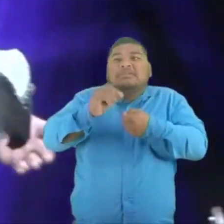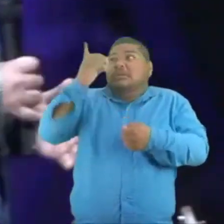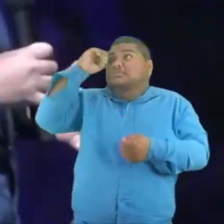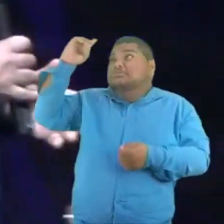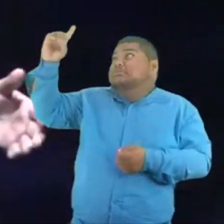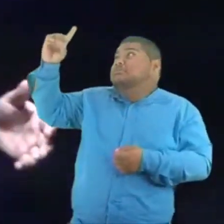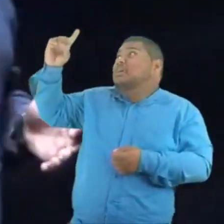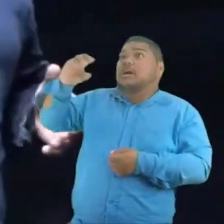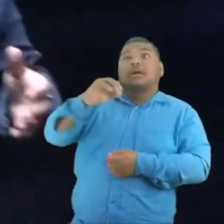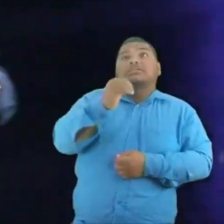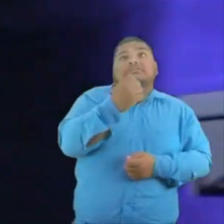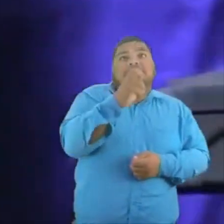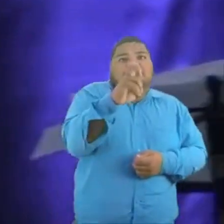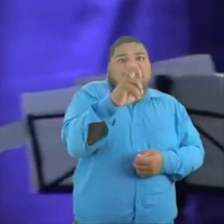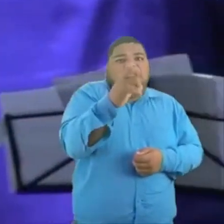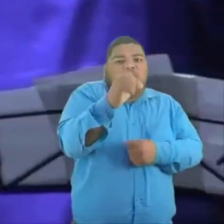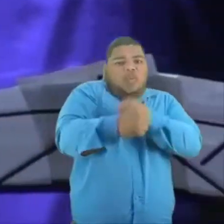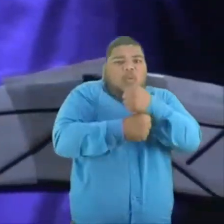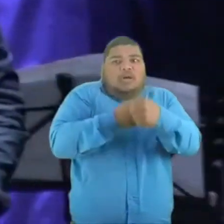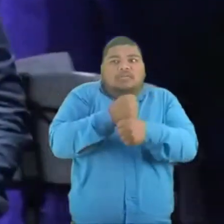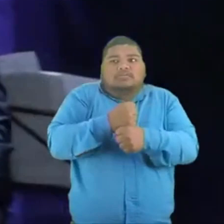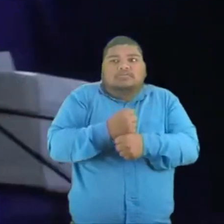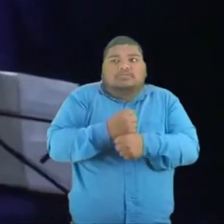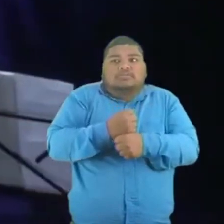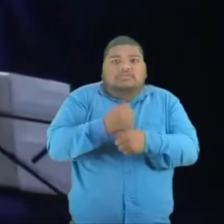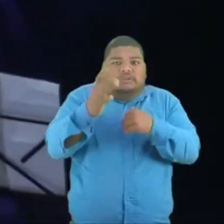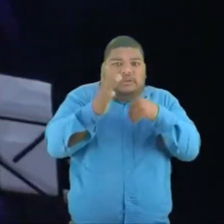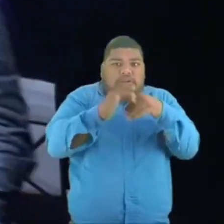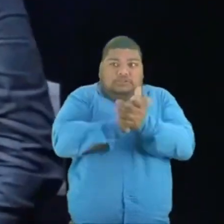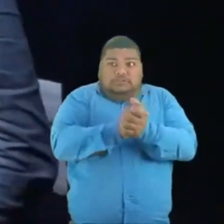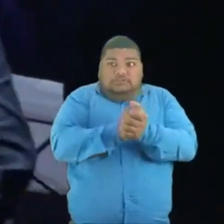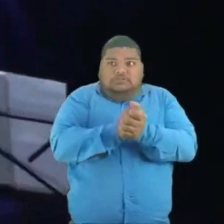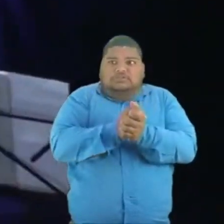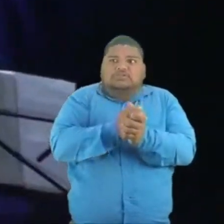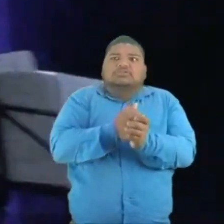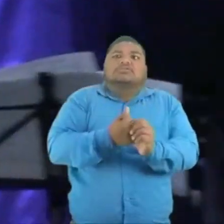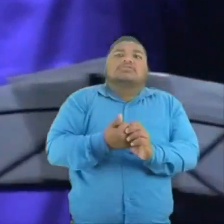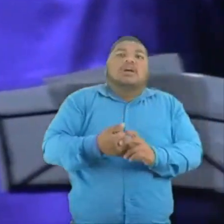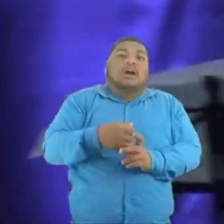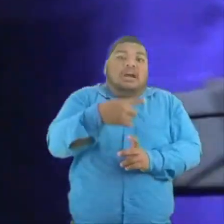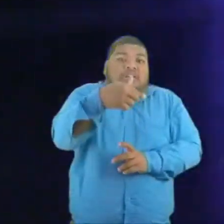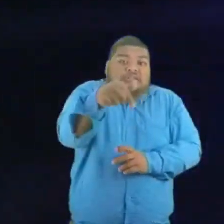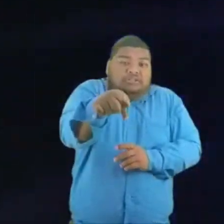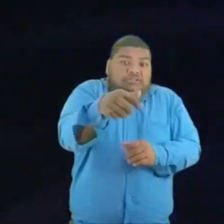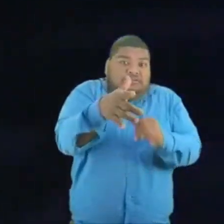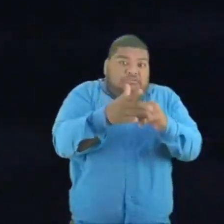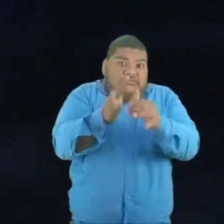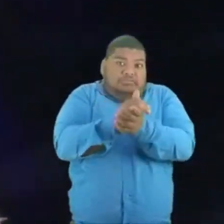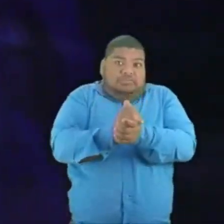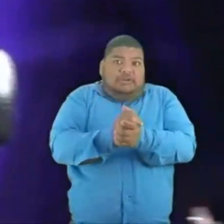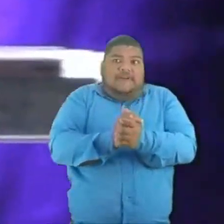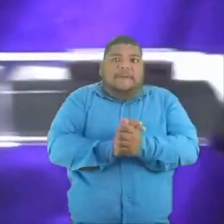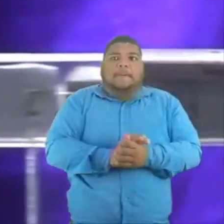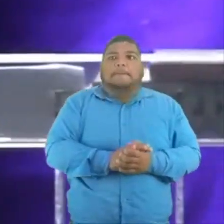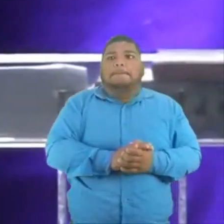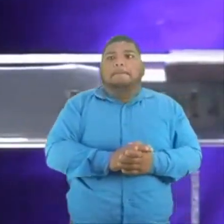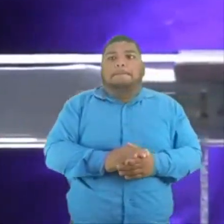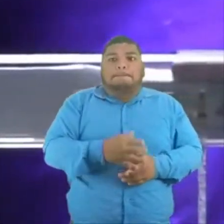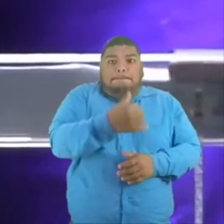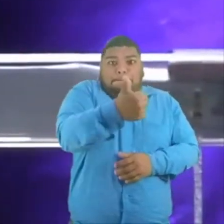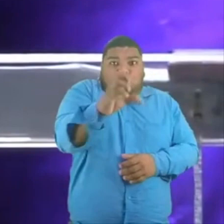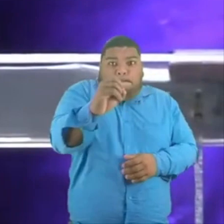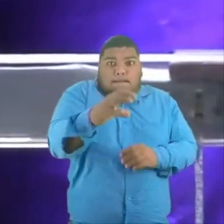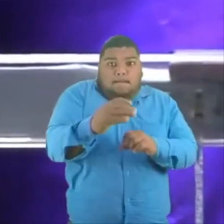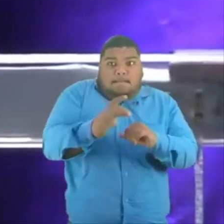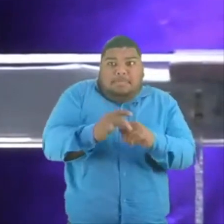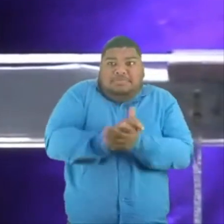tenho 5 anos de casado, eu ainda moro alugado. Eu já tenho 7 anos de casado, eu ainda moro alugado. Eu já tenho 10 anos de casado,